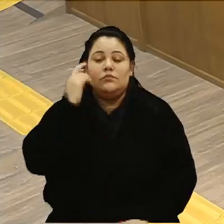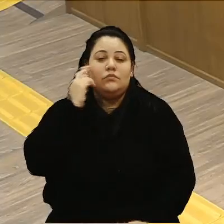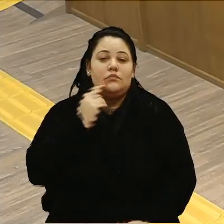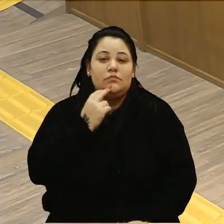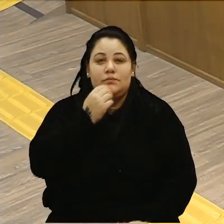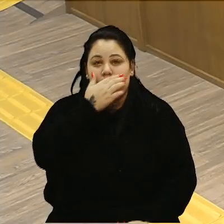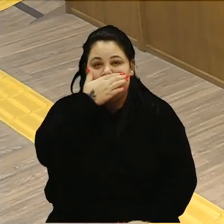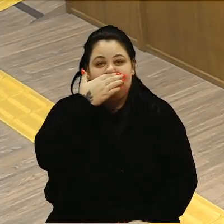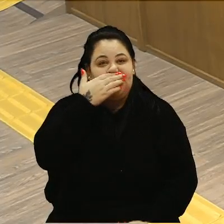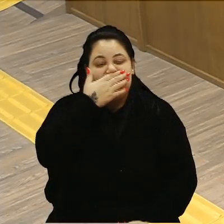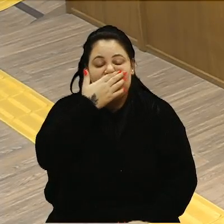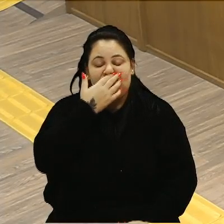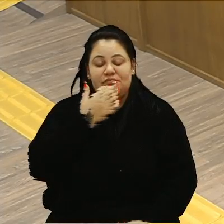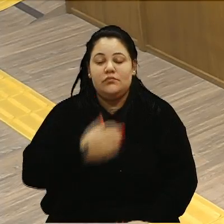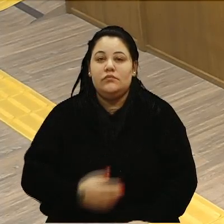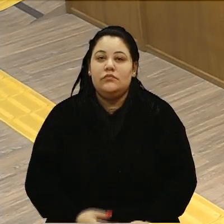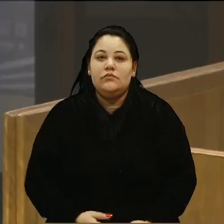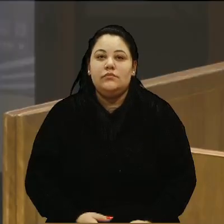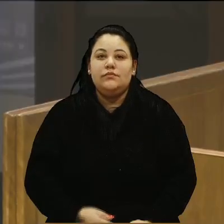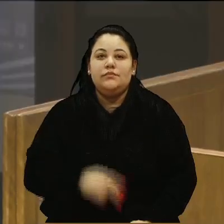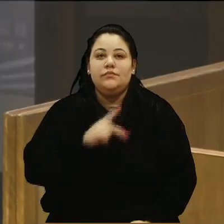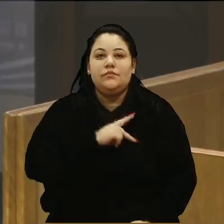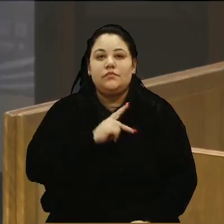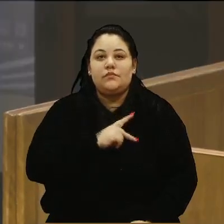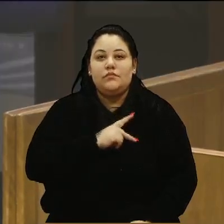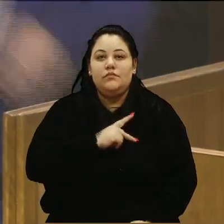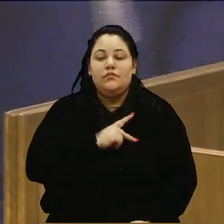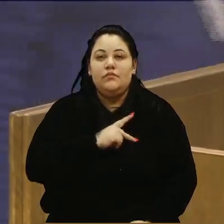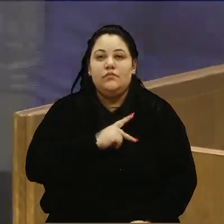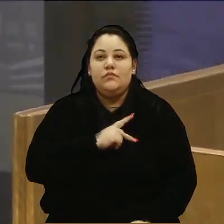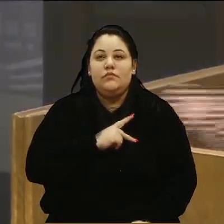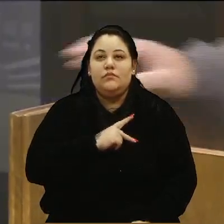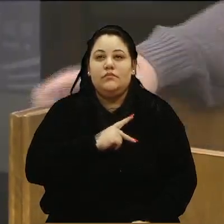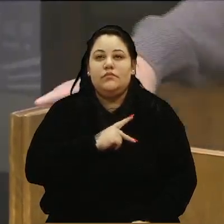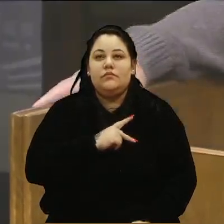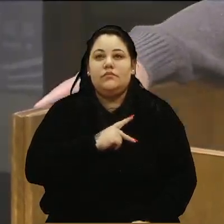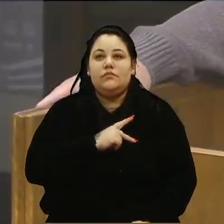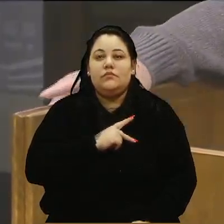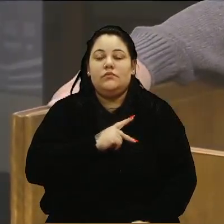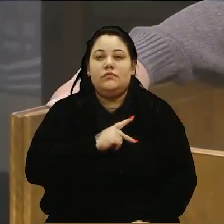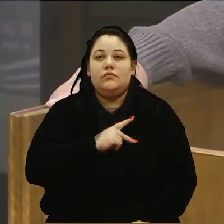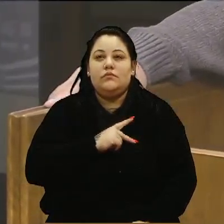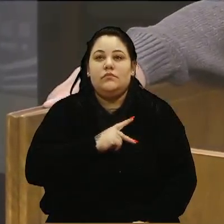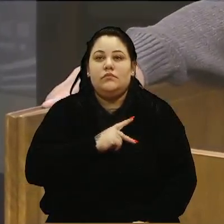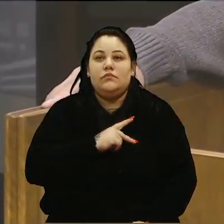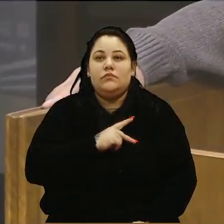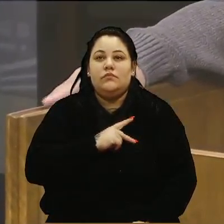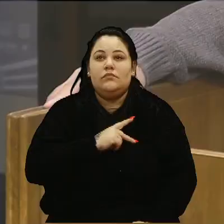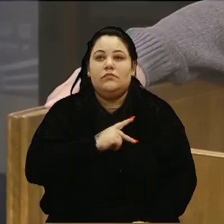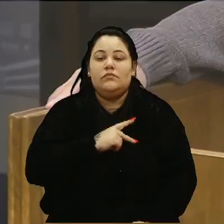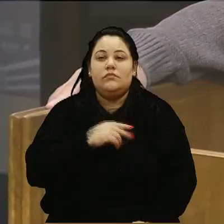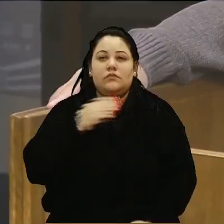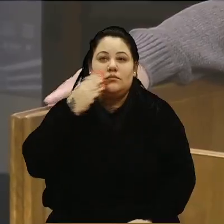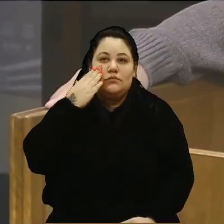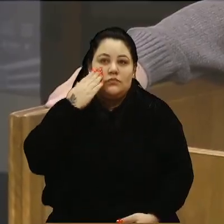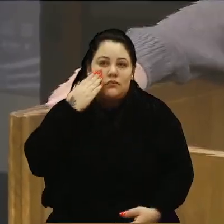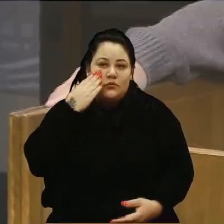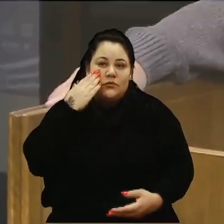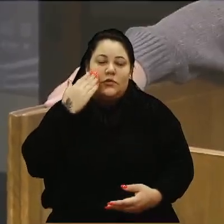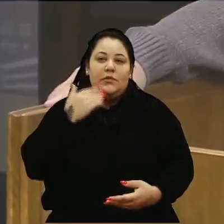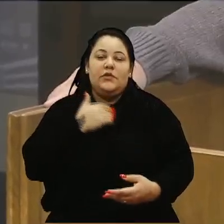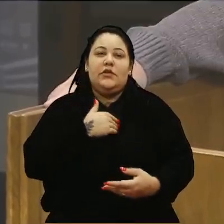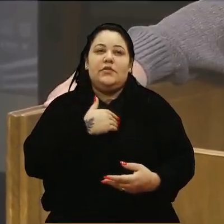Vereador Daniel Santos. Presidente, eu, por mais que tenha frequentado muito pouco